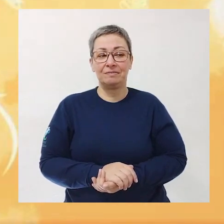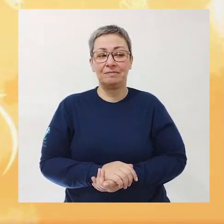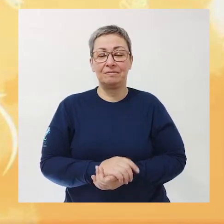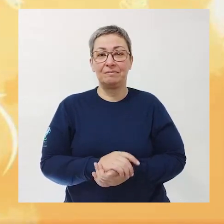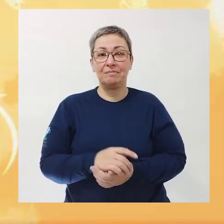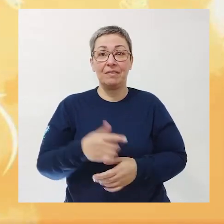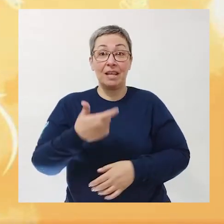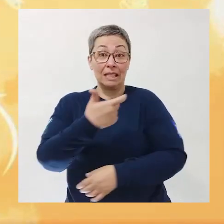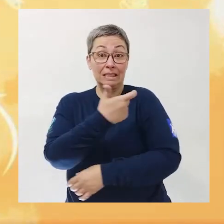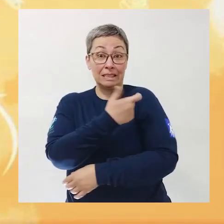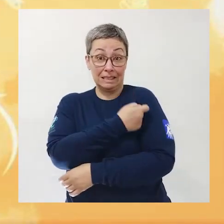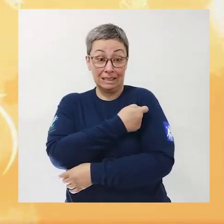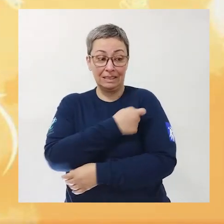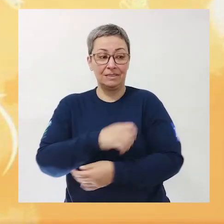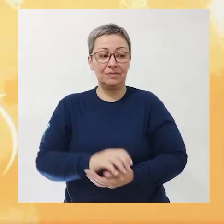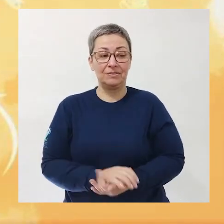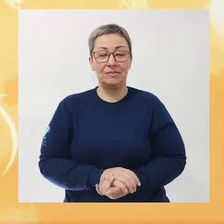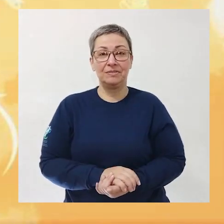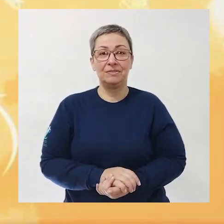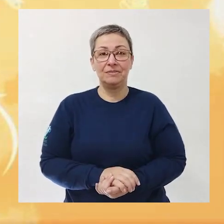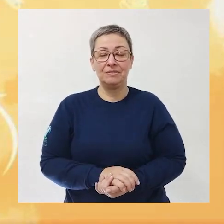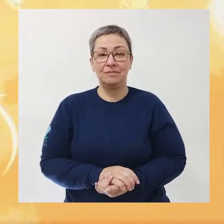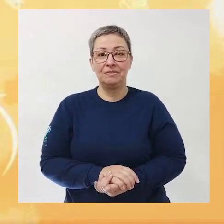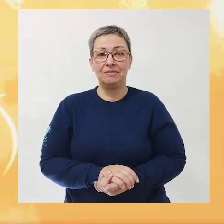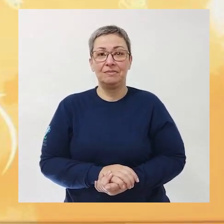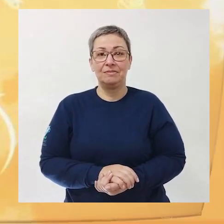A seringa.